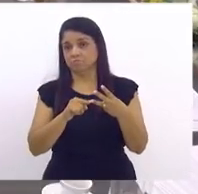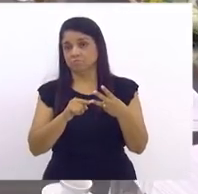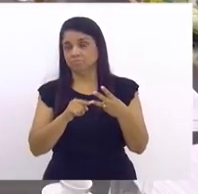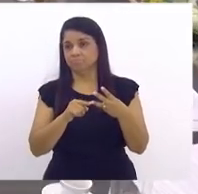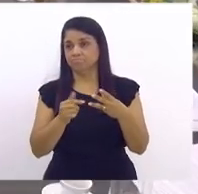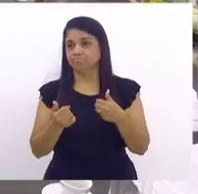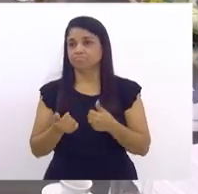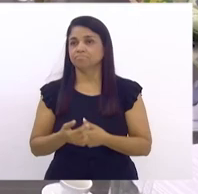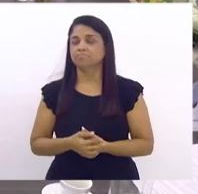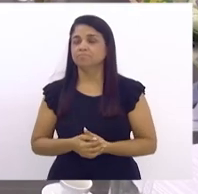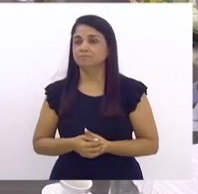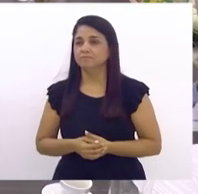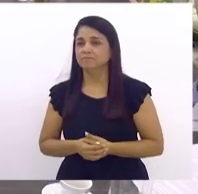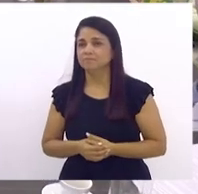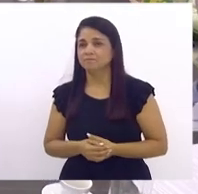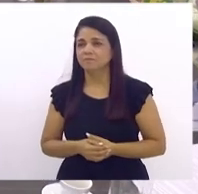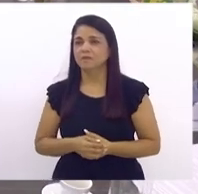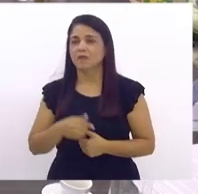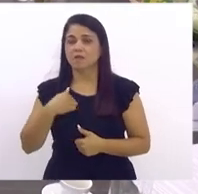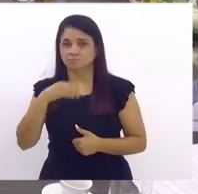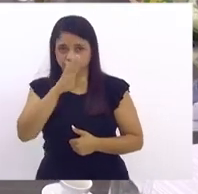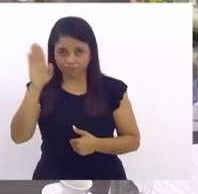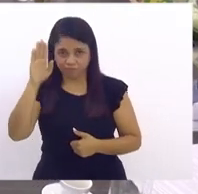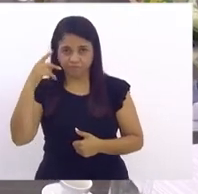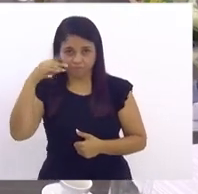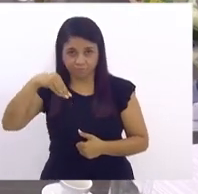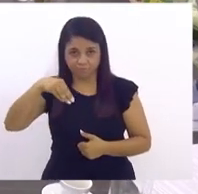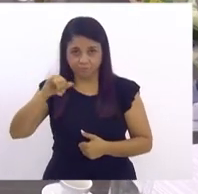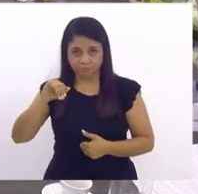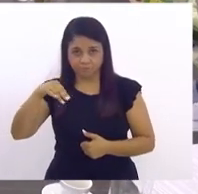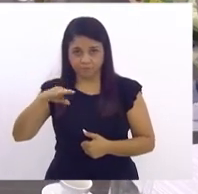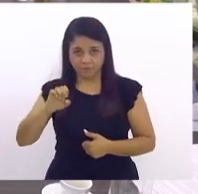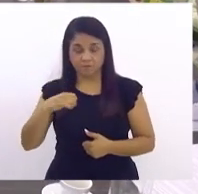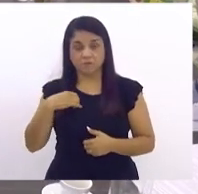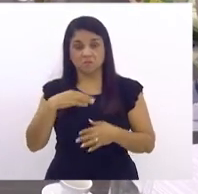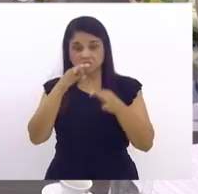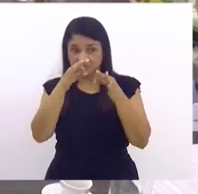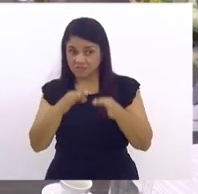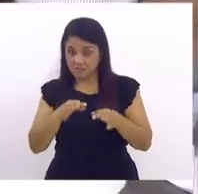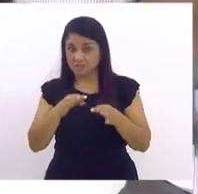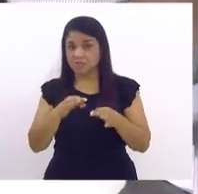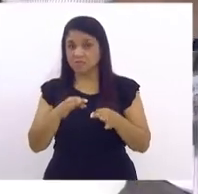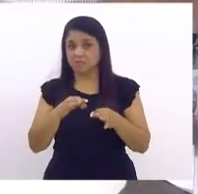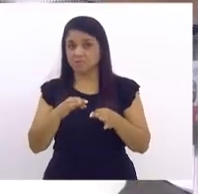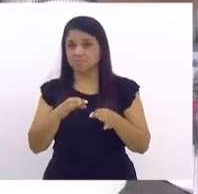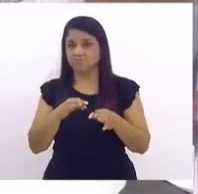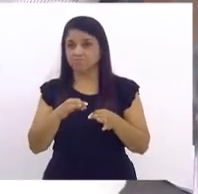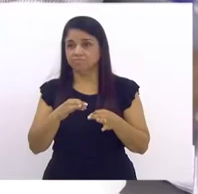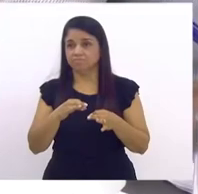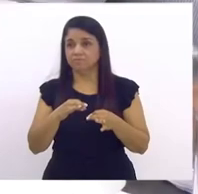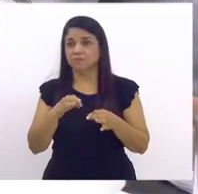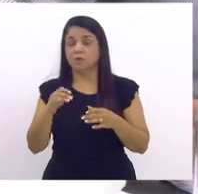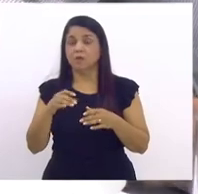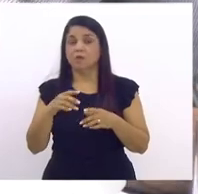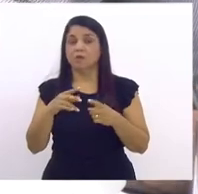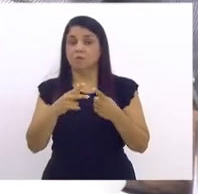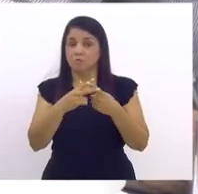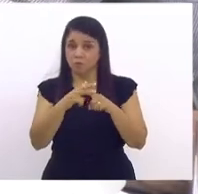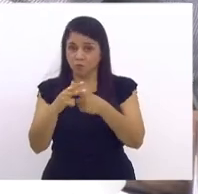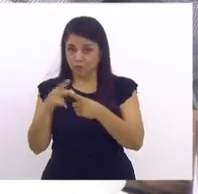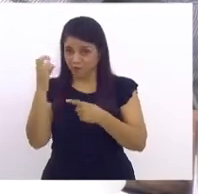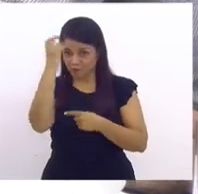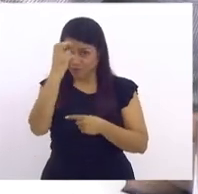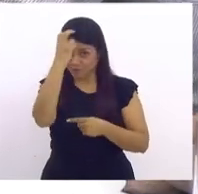Mink. Tenho quase certeza absoluta, me corrijam aqui a intrépida deputada Verônica e